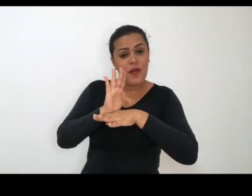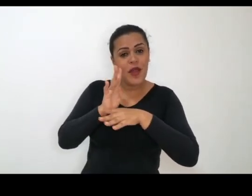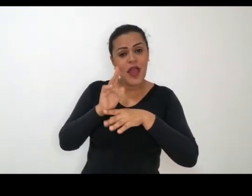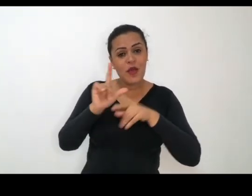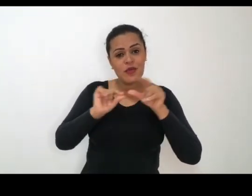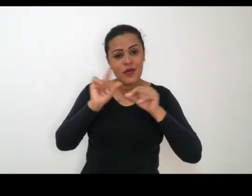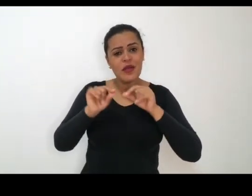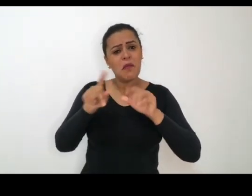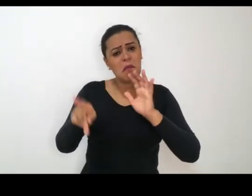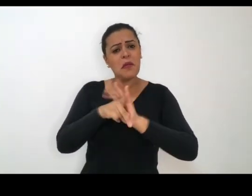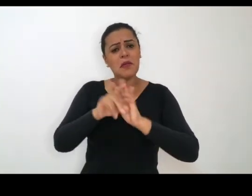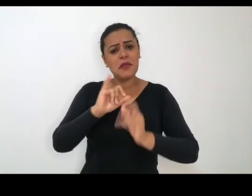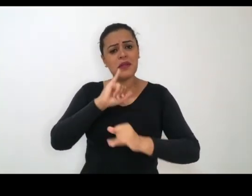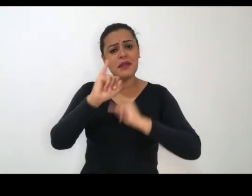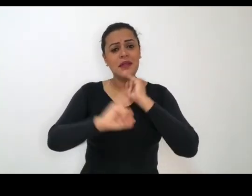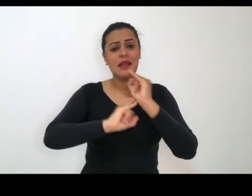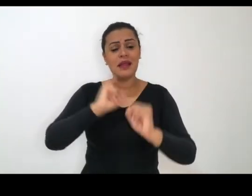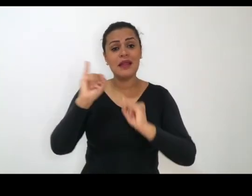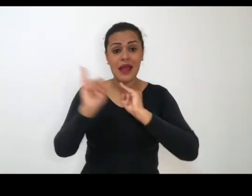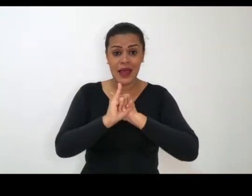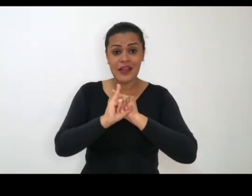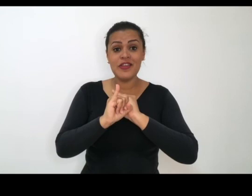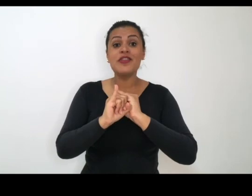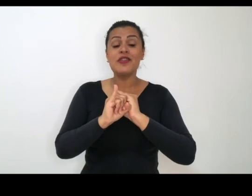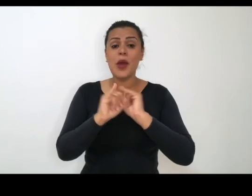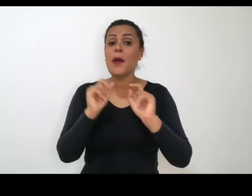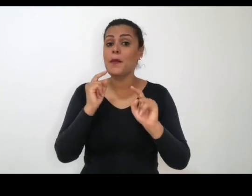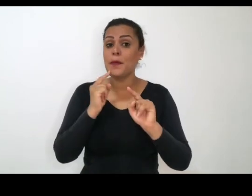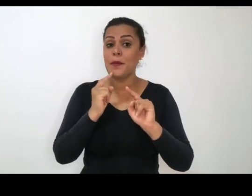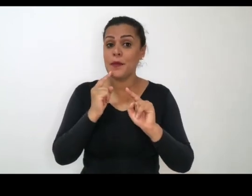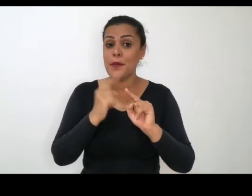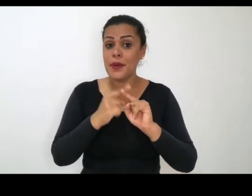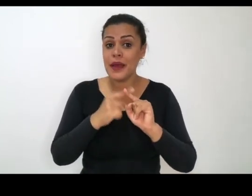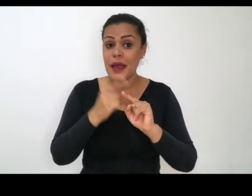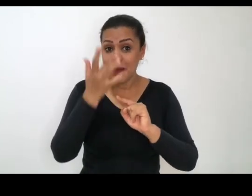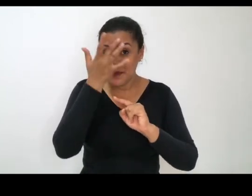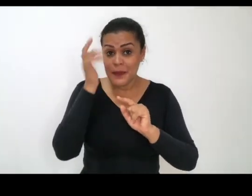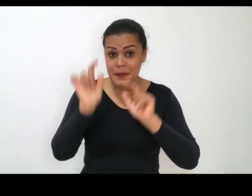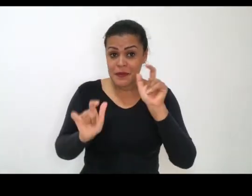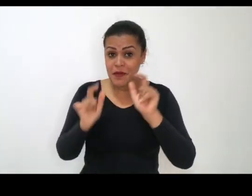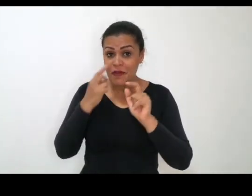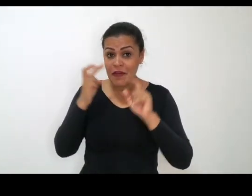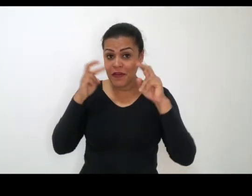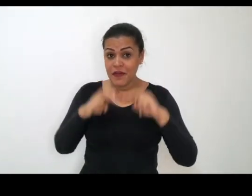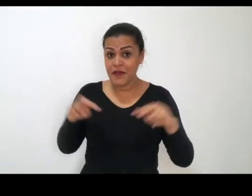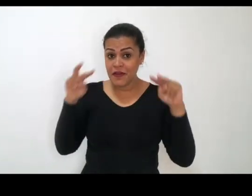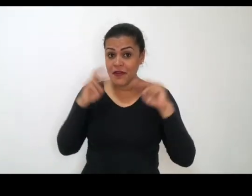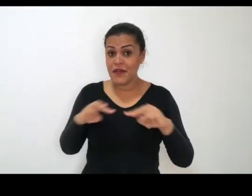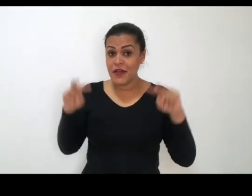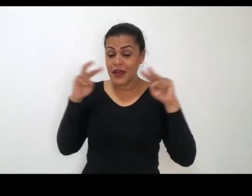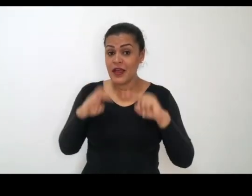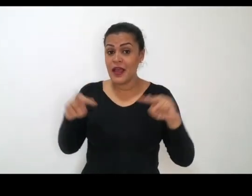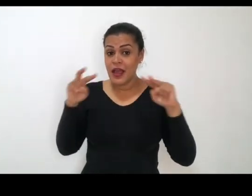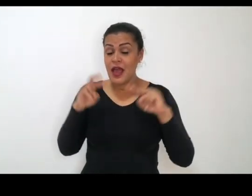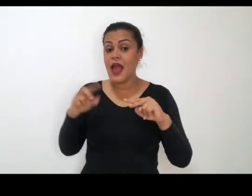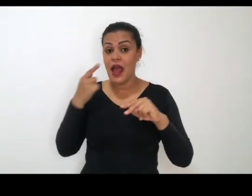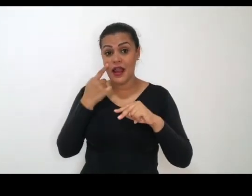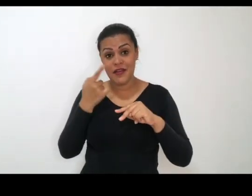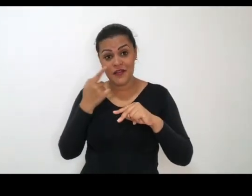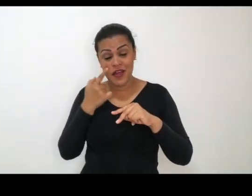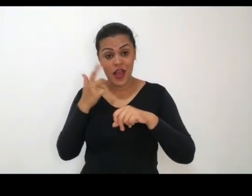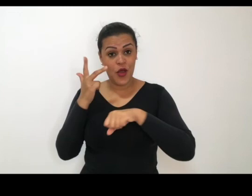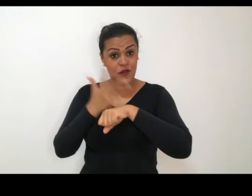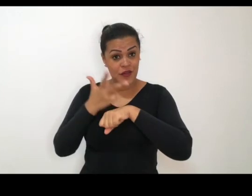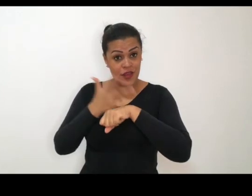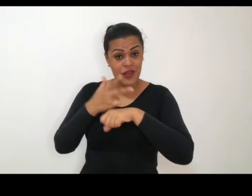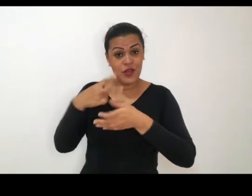uma pessoa vai ver, né? Ela pode ver aquele vídeo, aquela videodança ali separada. Por que ela vai ver